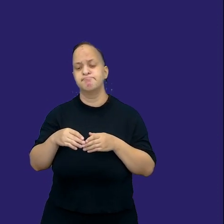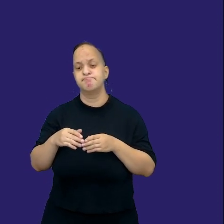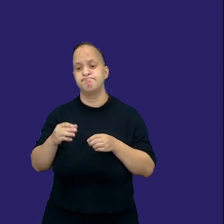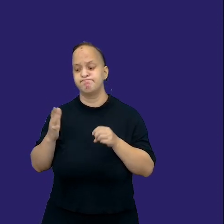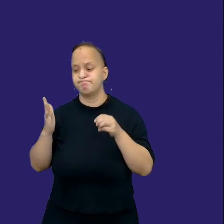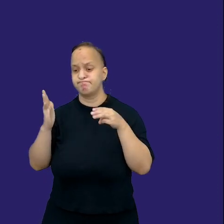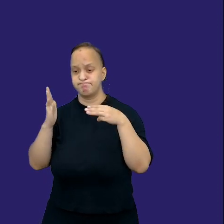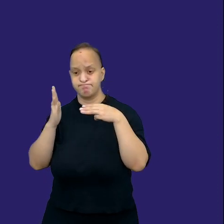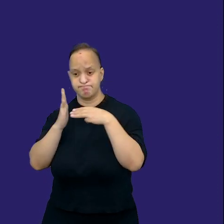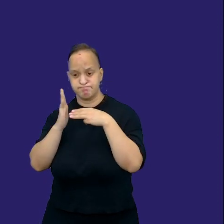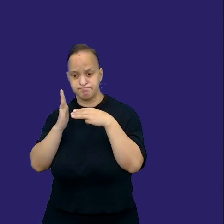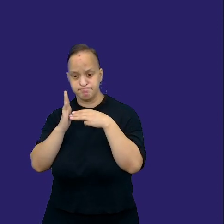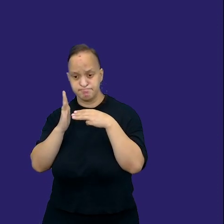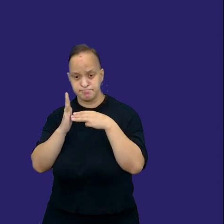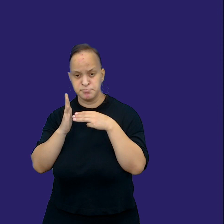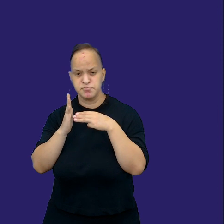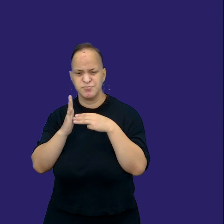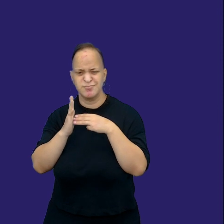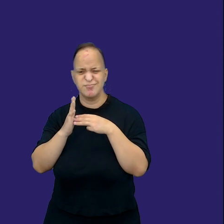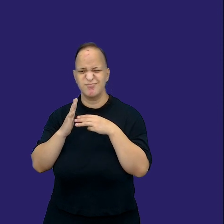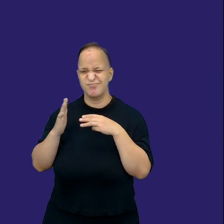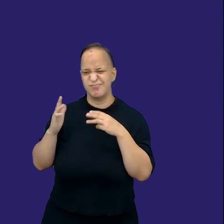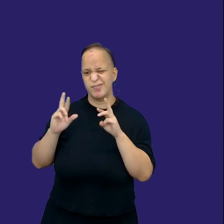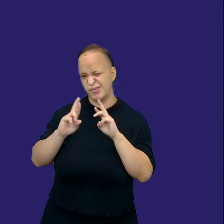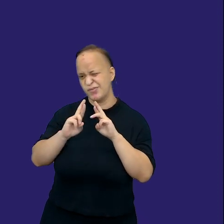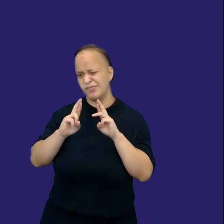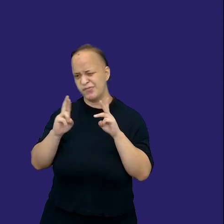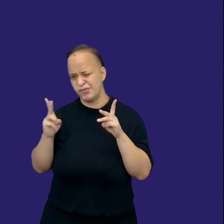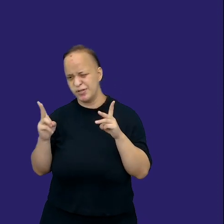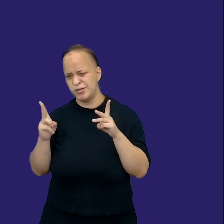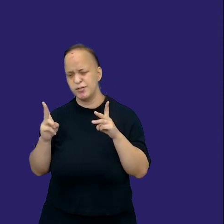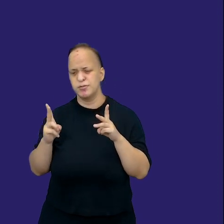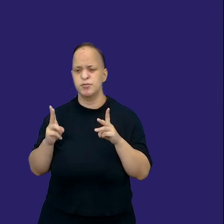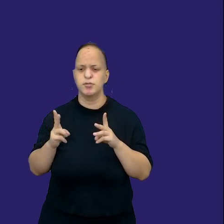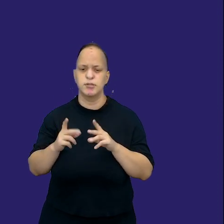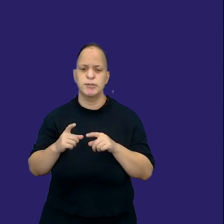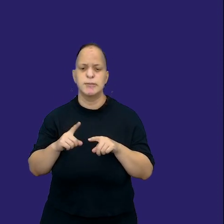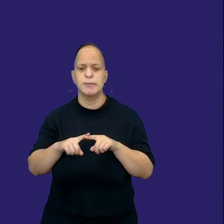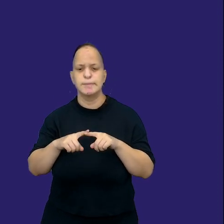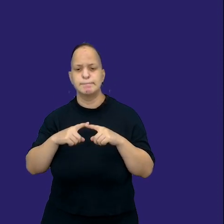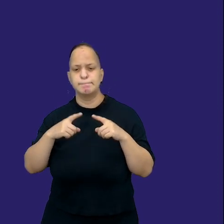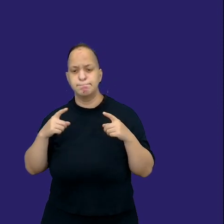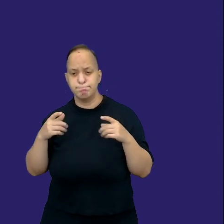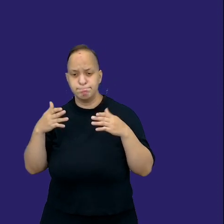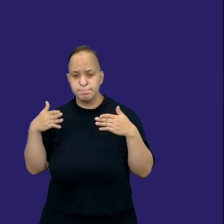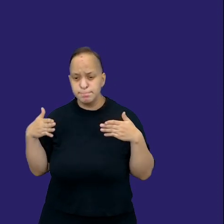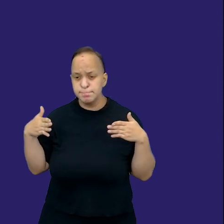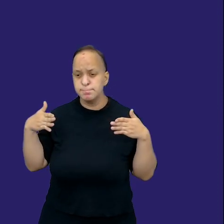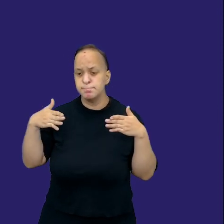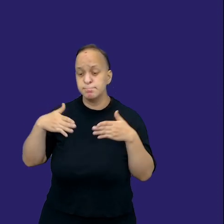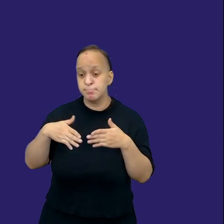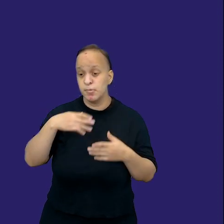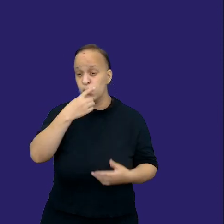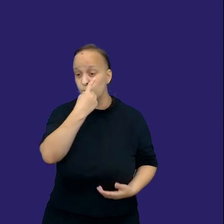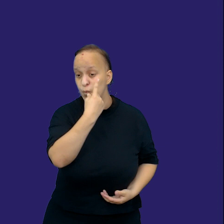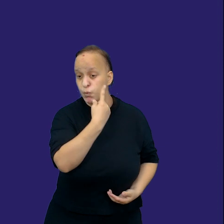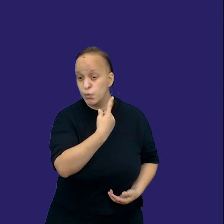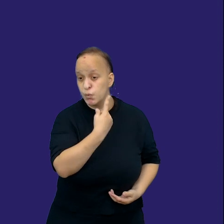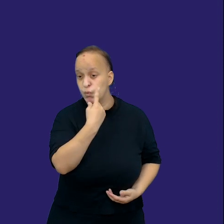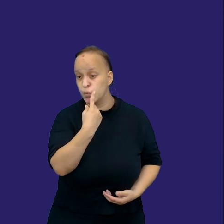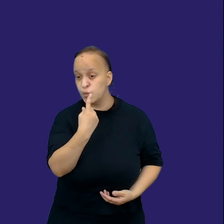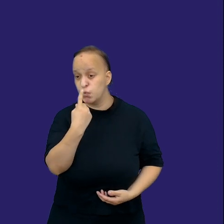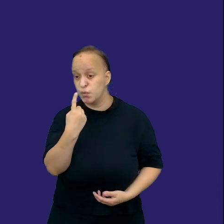estão meio variadas, diferentes, mas elas estão mais relacionadas a cada um ano que